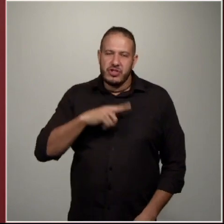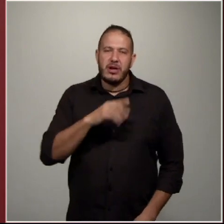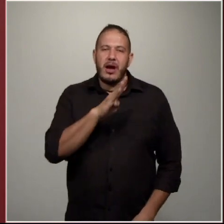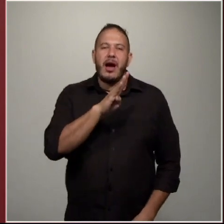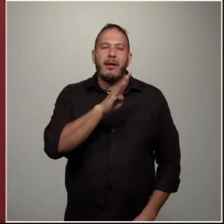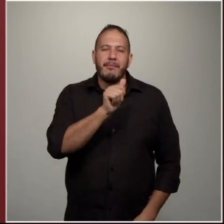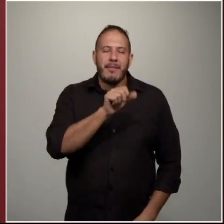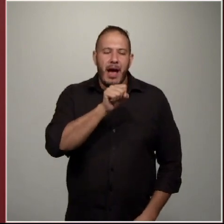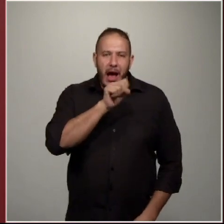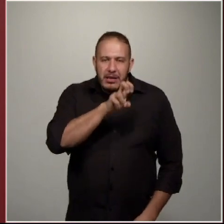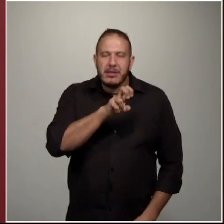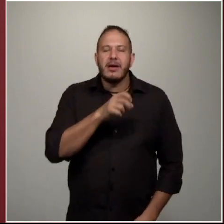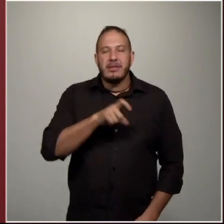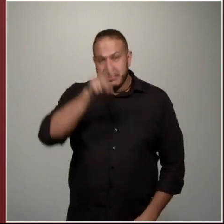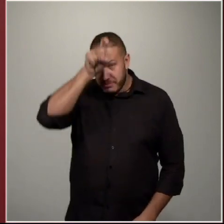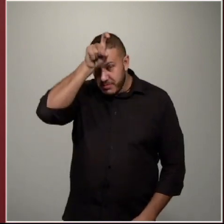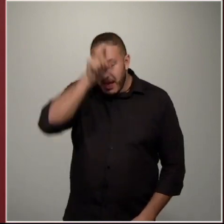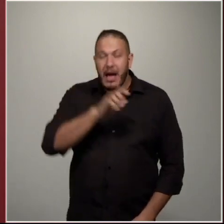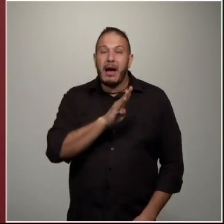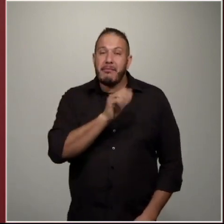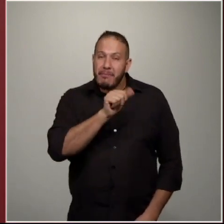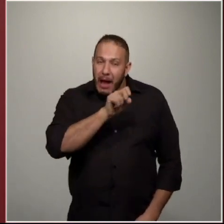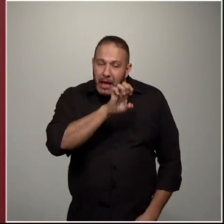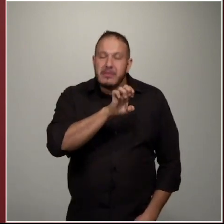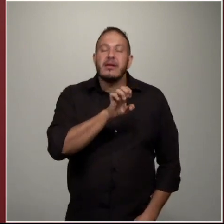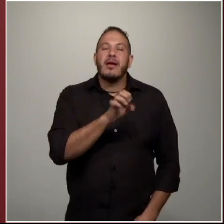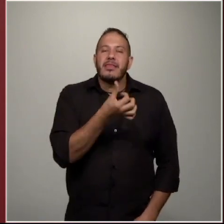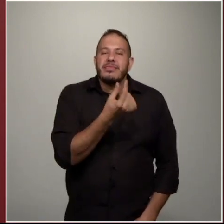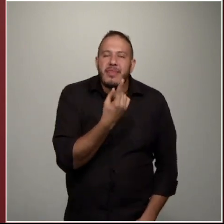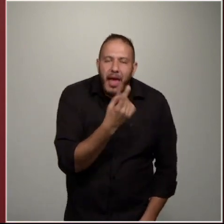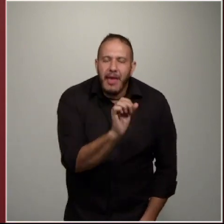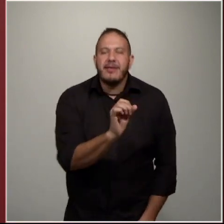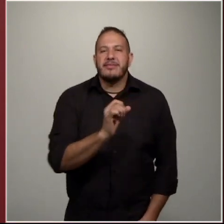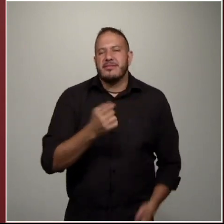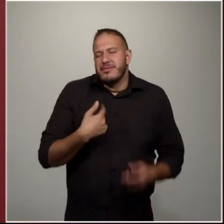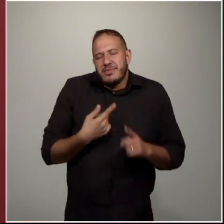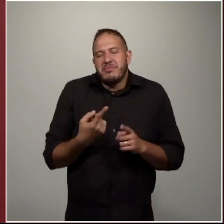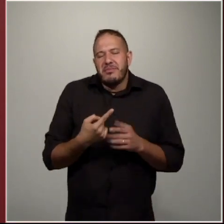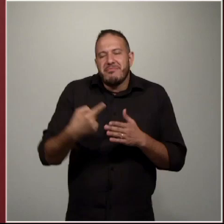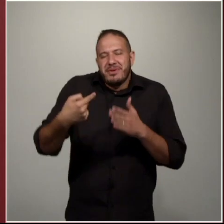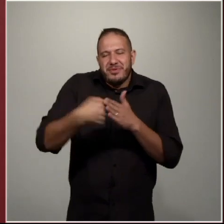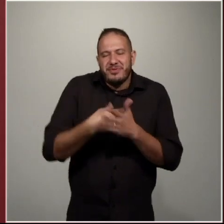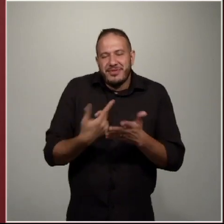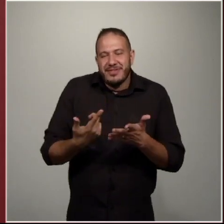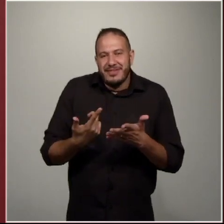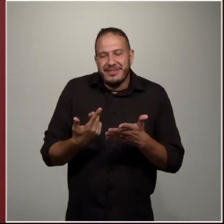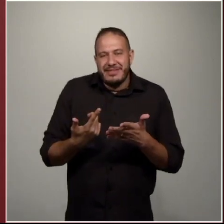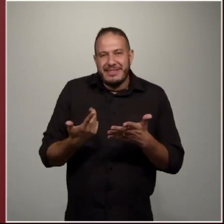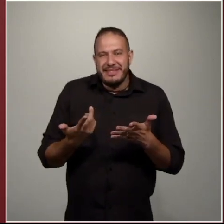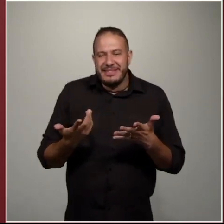ele não não não era posicional e tudo mais então é é uma pergunta realmente